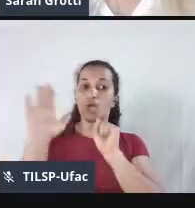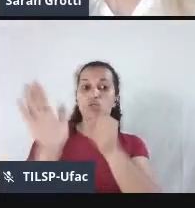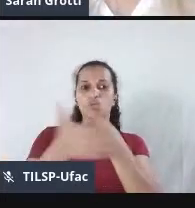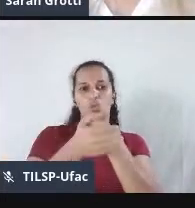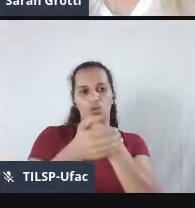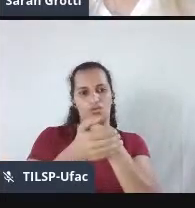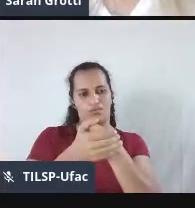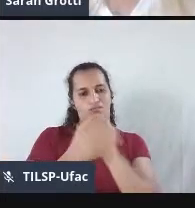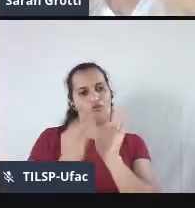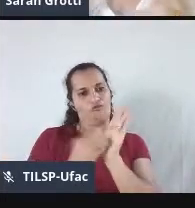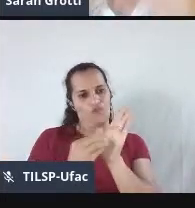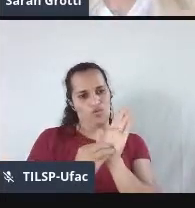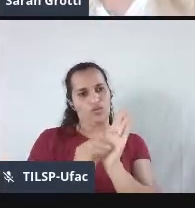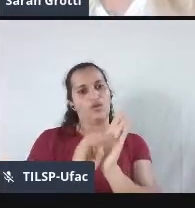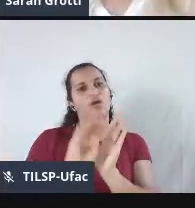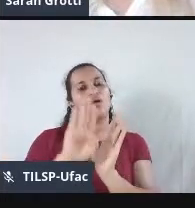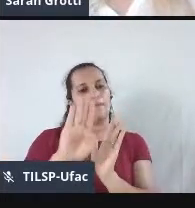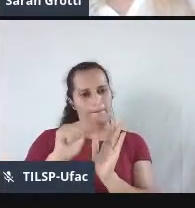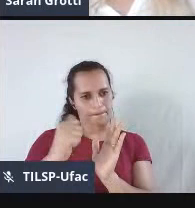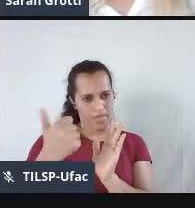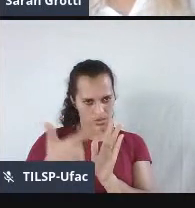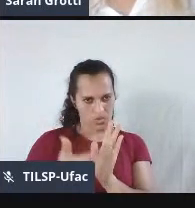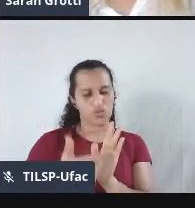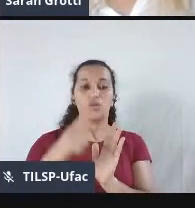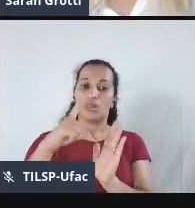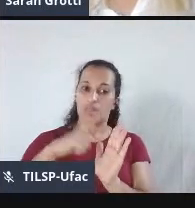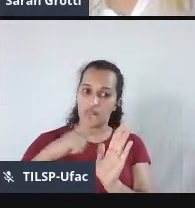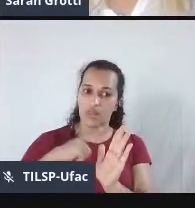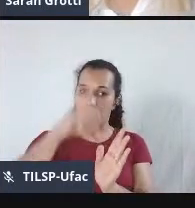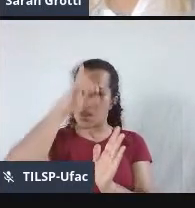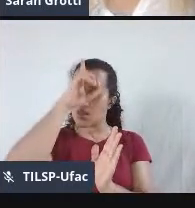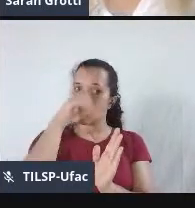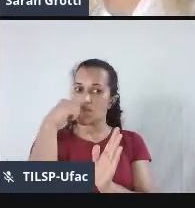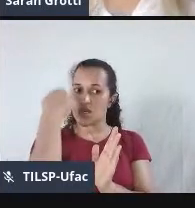B12. E a pessoa pode estar com anemia e não sabe.